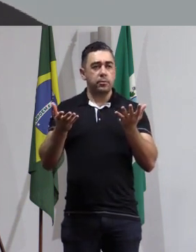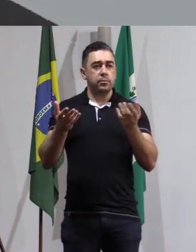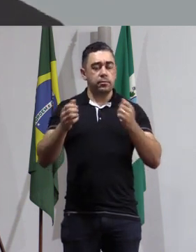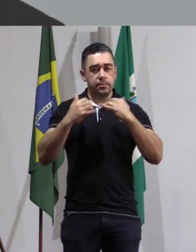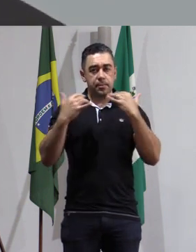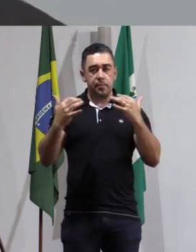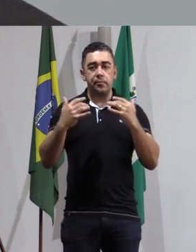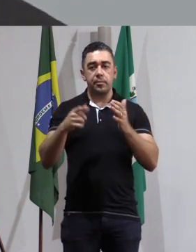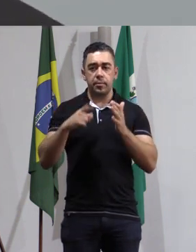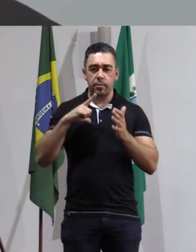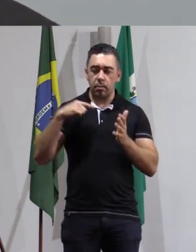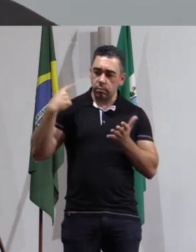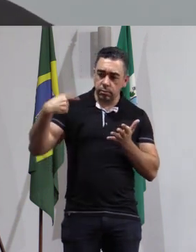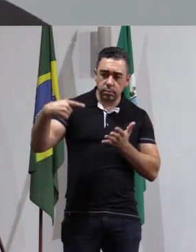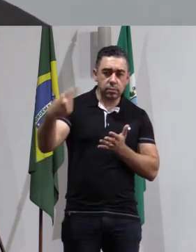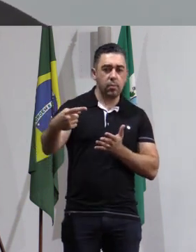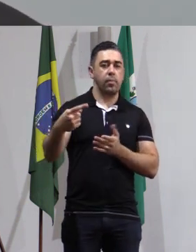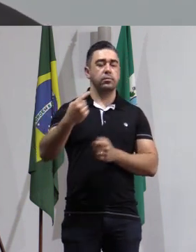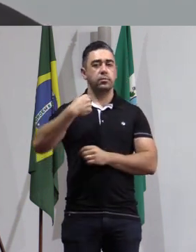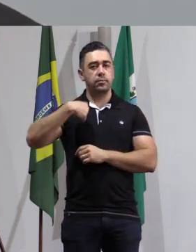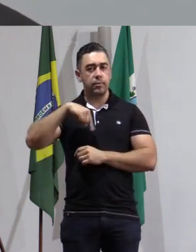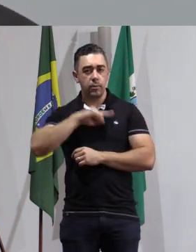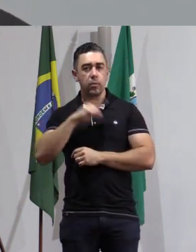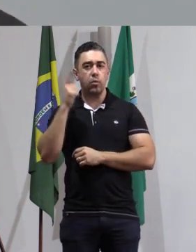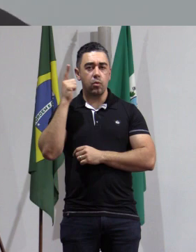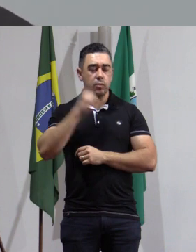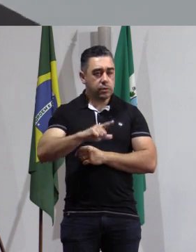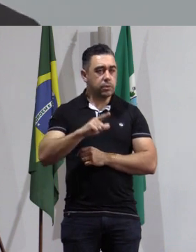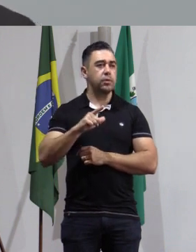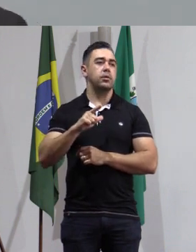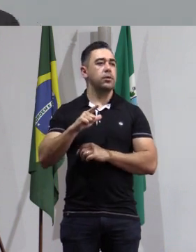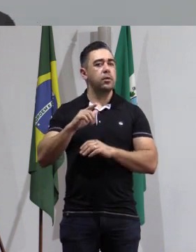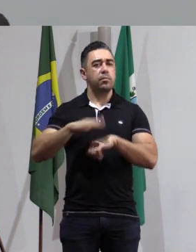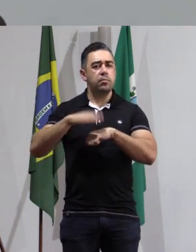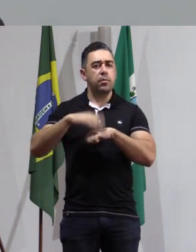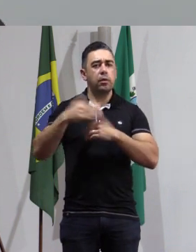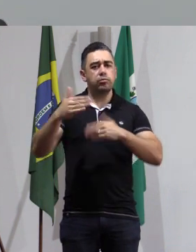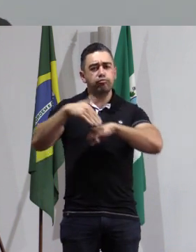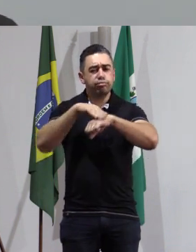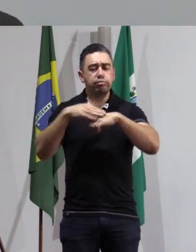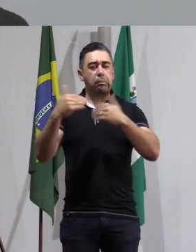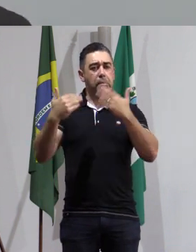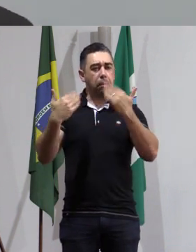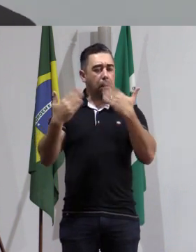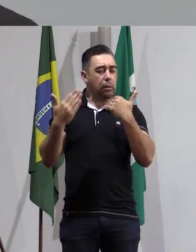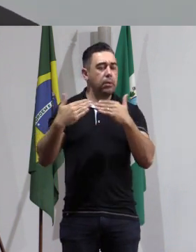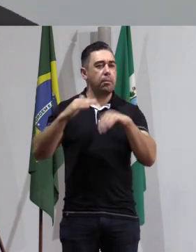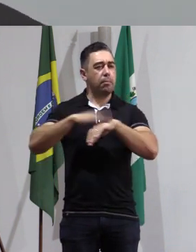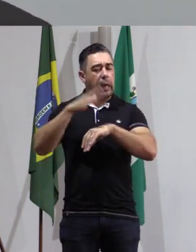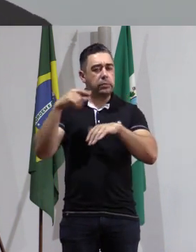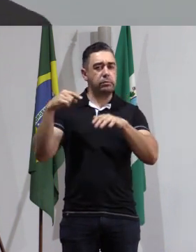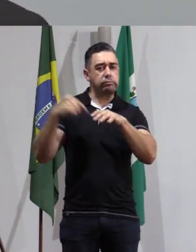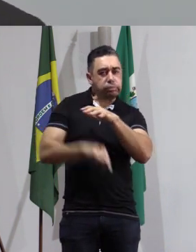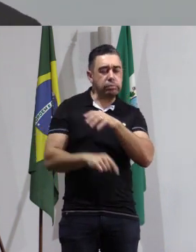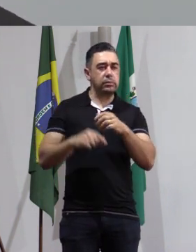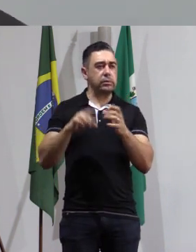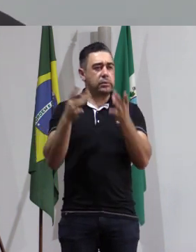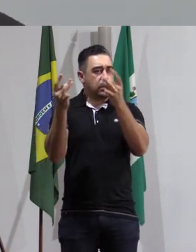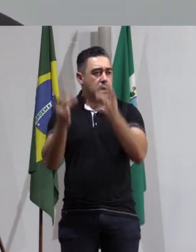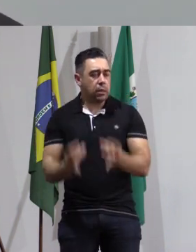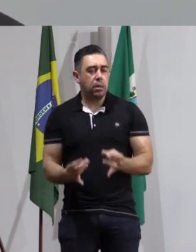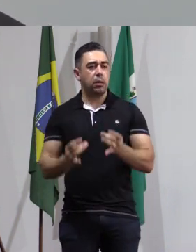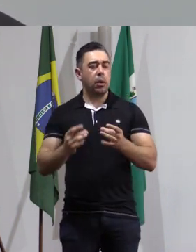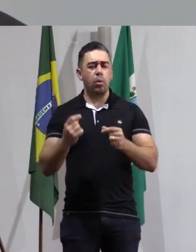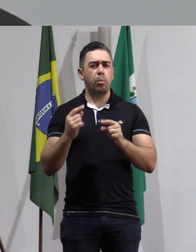para que, nesse meio tempo, possamos ainda aprofundar e para que as unidades também possam aprofundar esse debate. Esse debate para